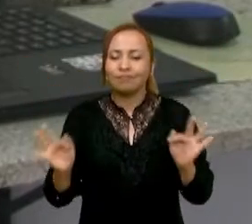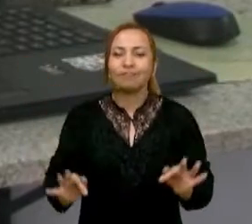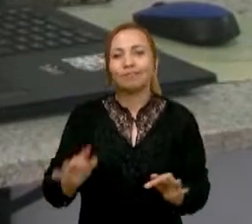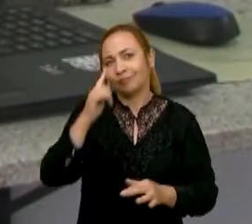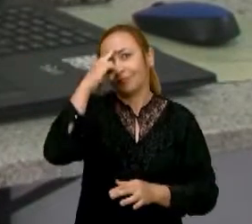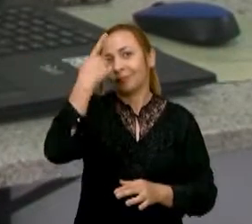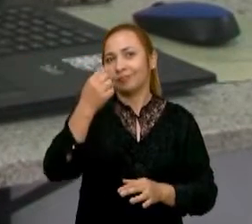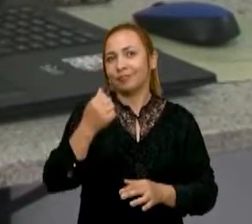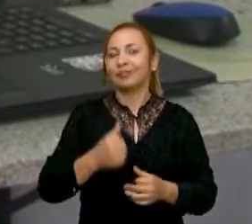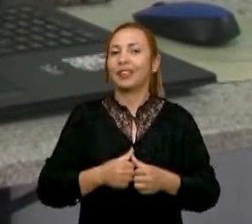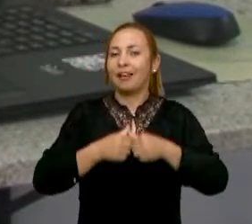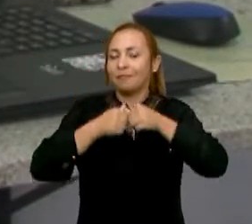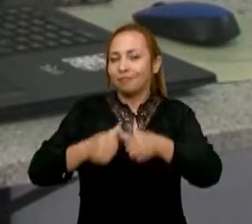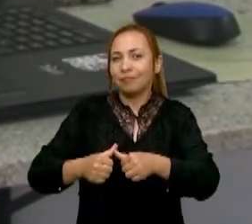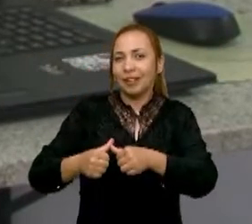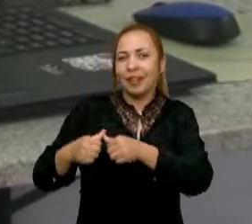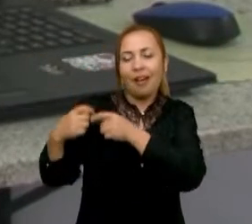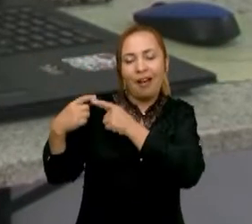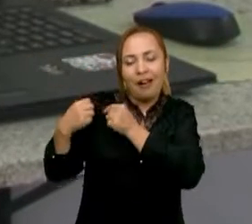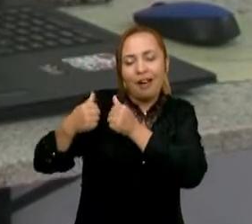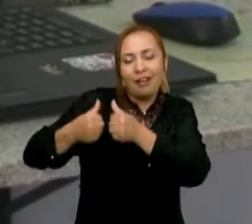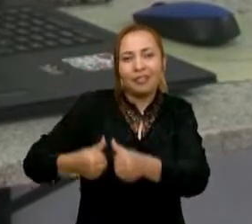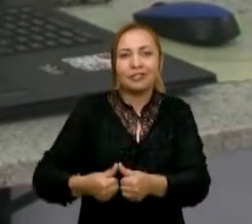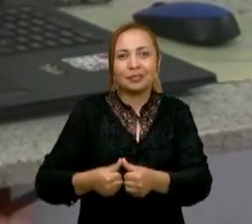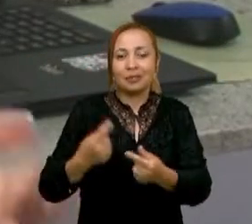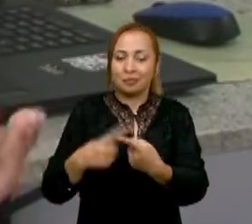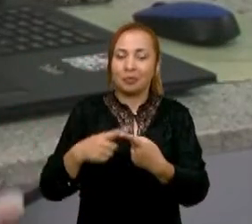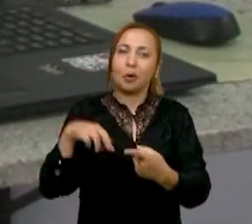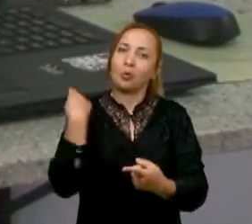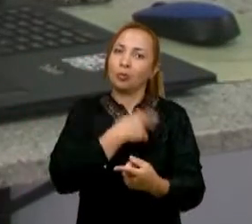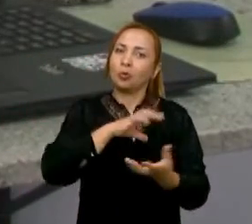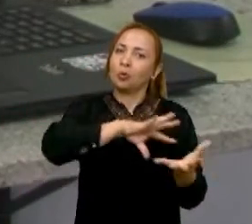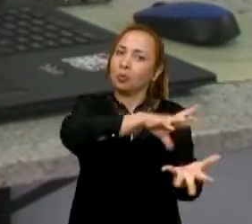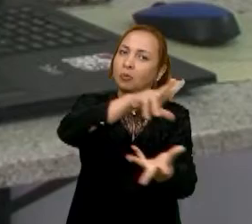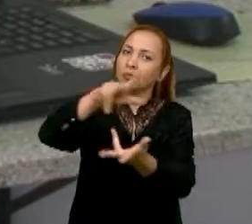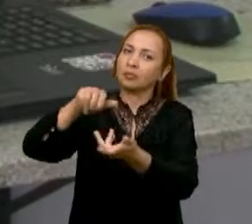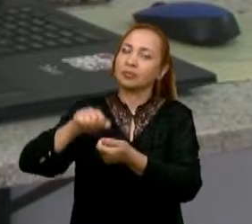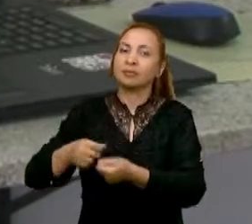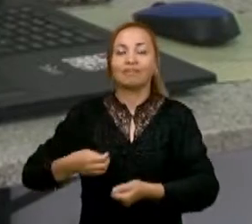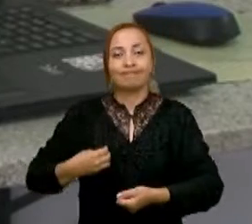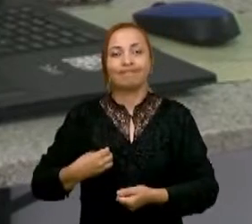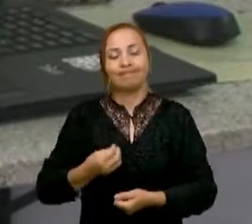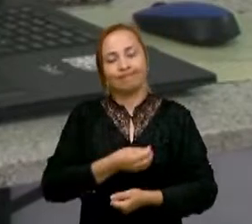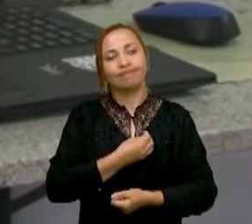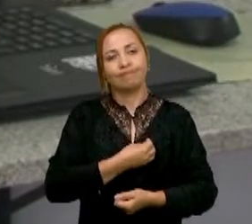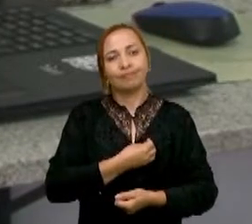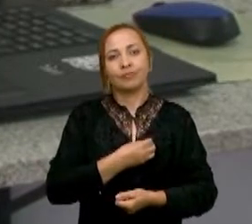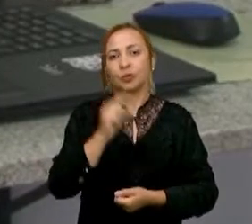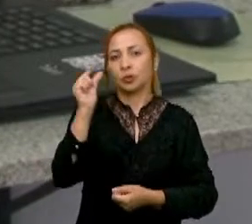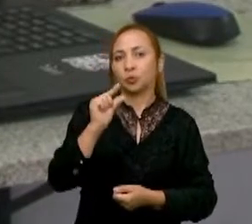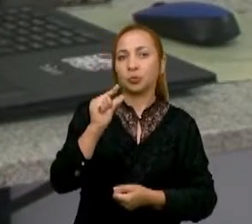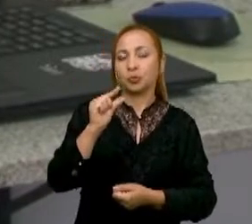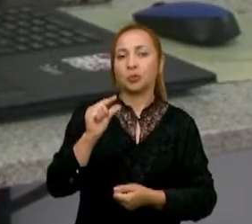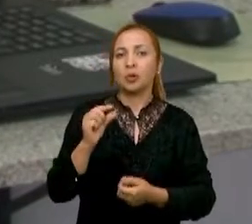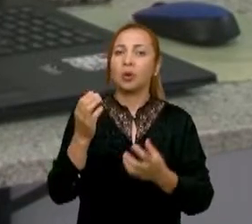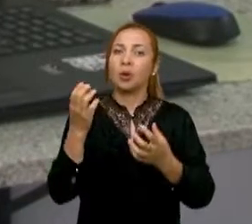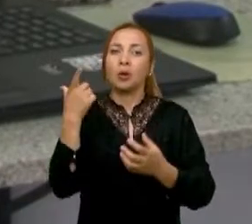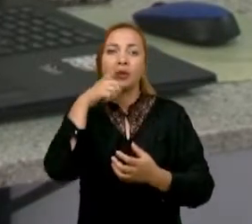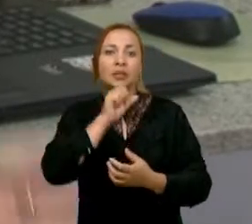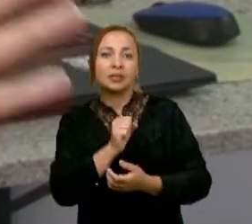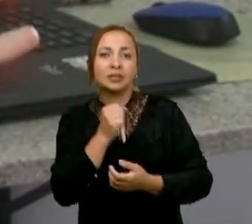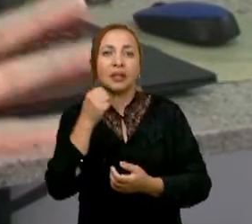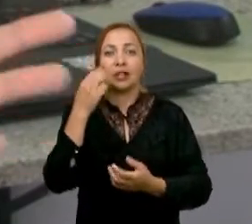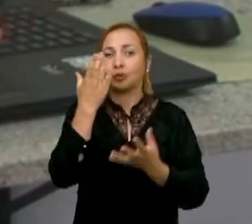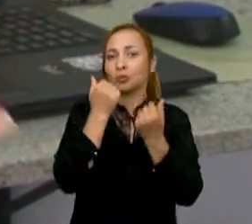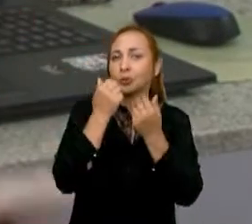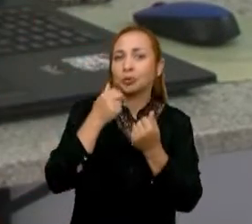ideia assim, de sustentabilidade, né? Já que o nosso planeta está passando por essa situação, né? Os recursos alimentares estão, né?